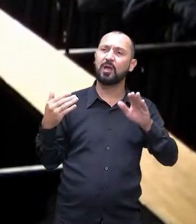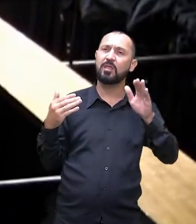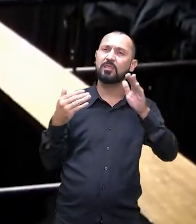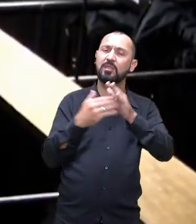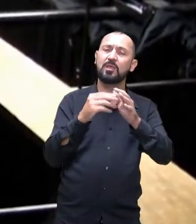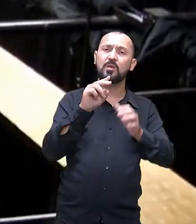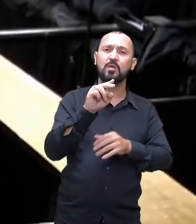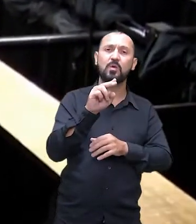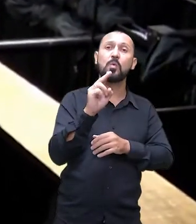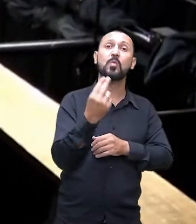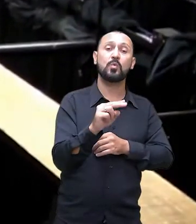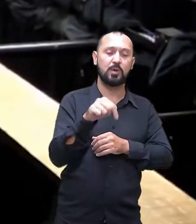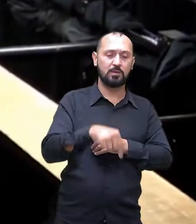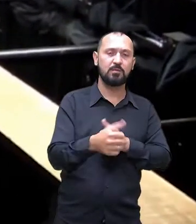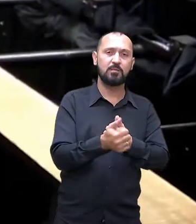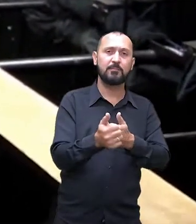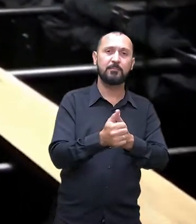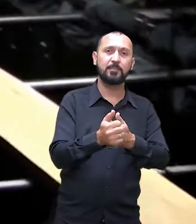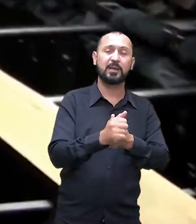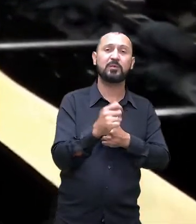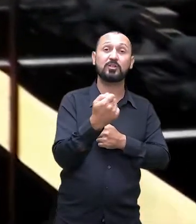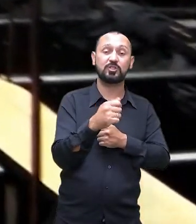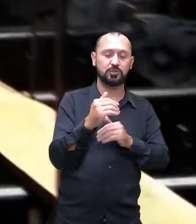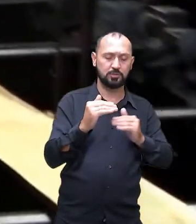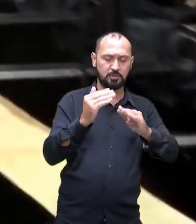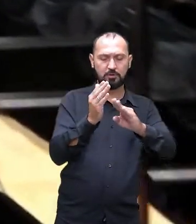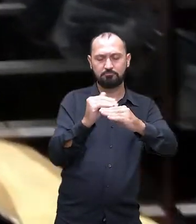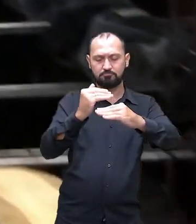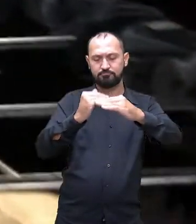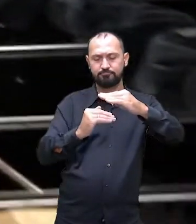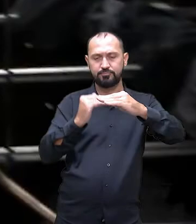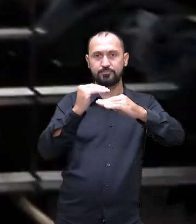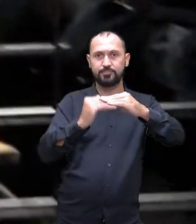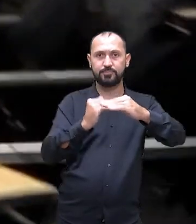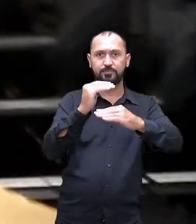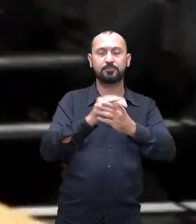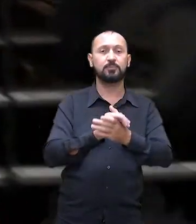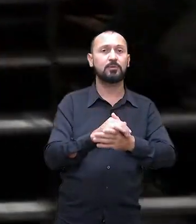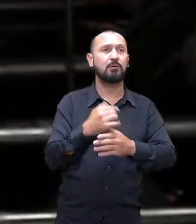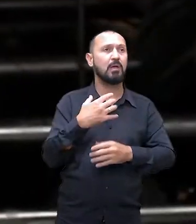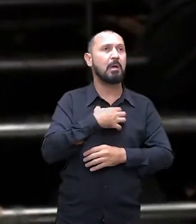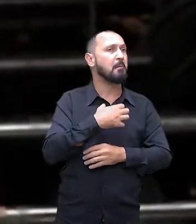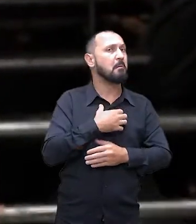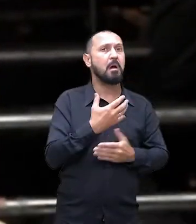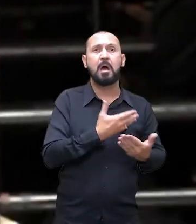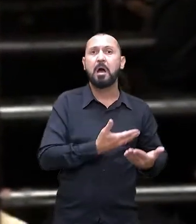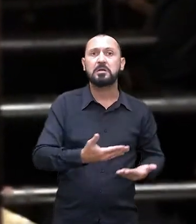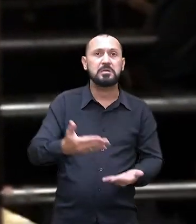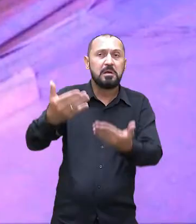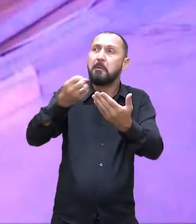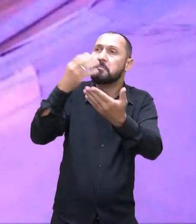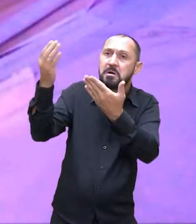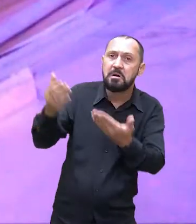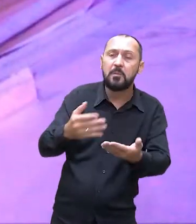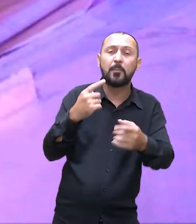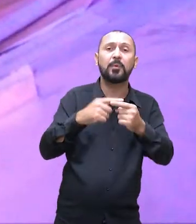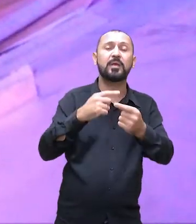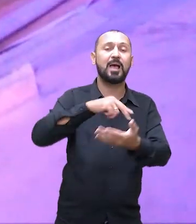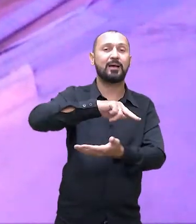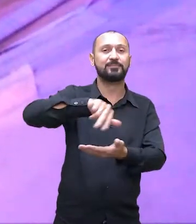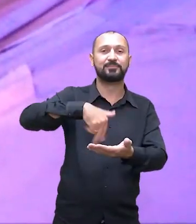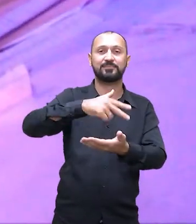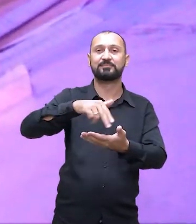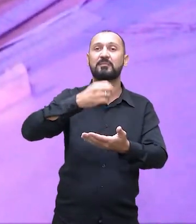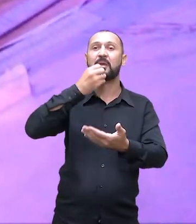fomos até Uruguaiana, divisa com a Argentina. Então foi um extremo. E a receptividade foi fantástica, porque